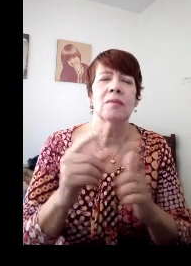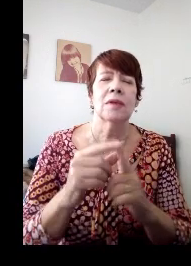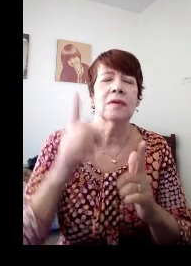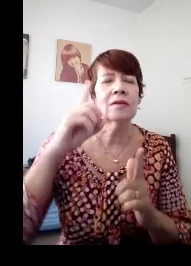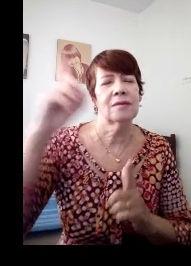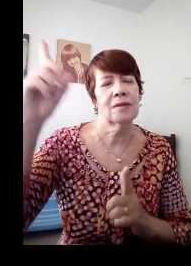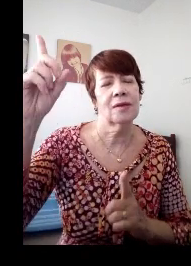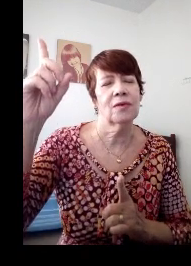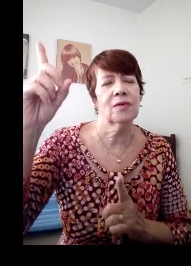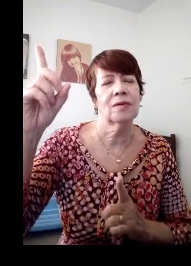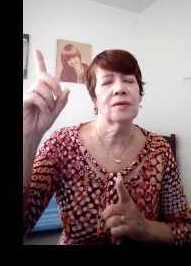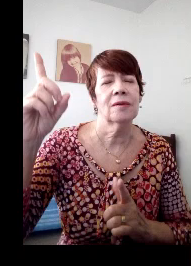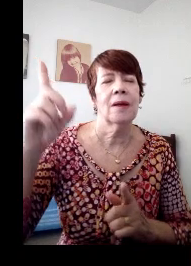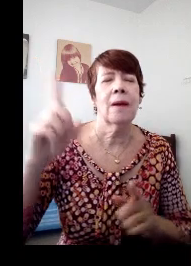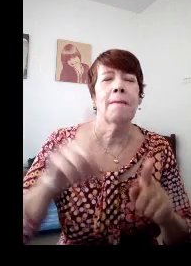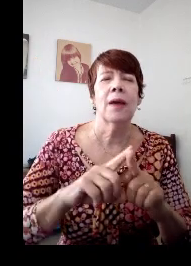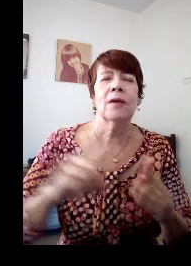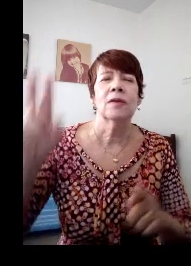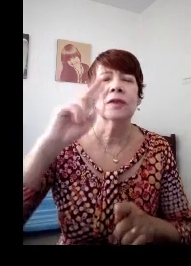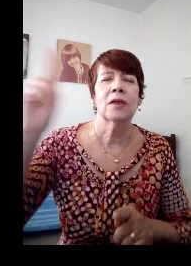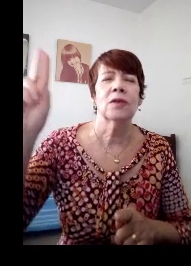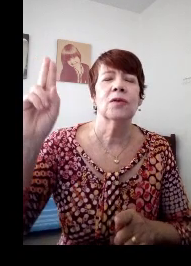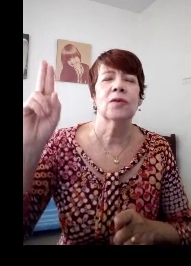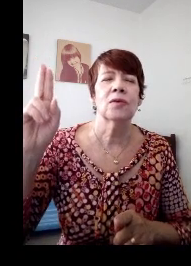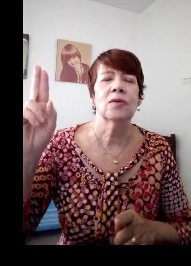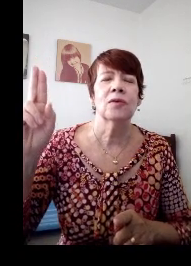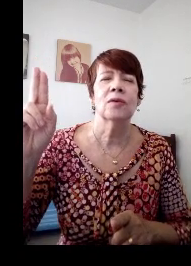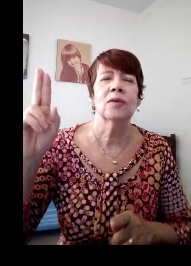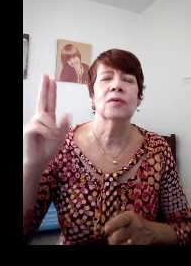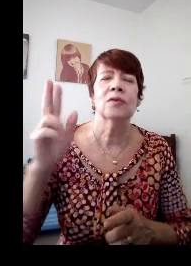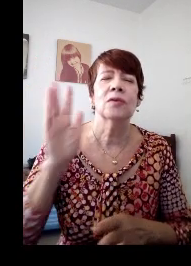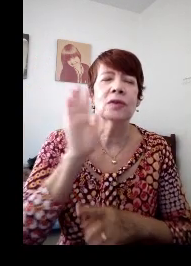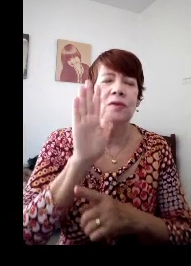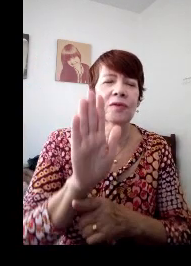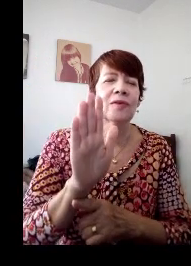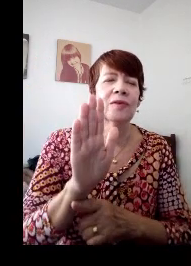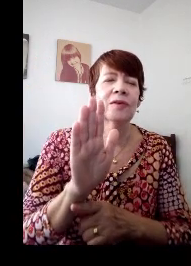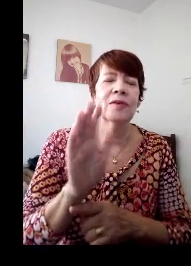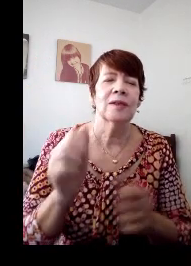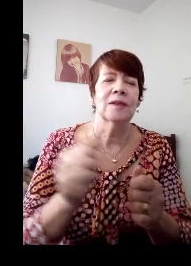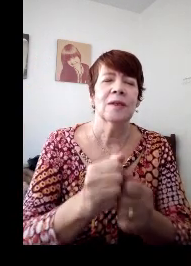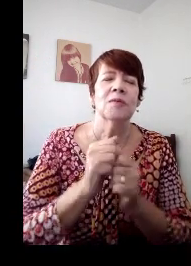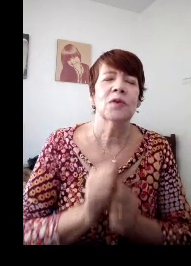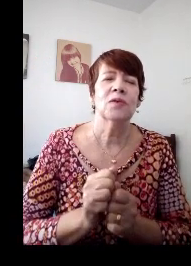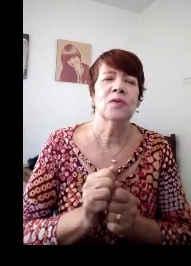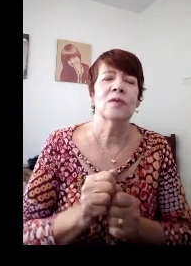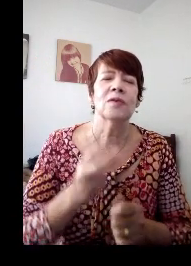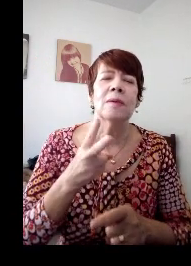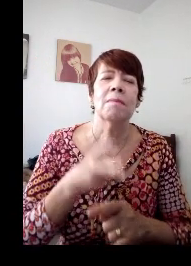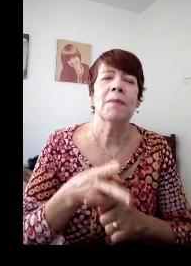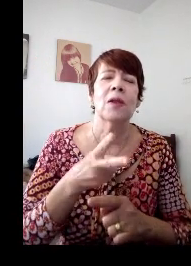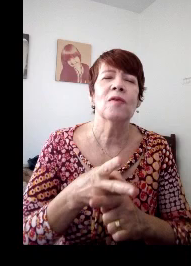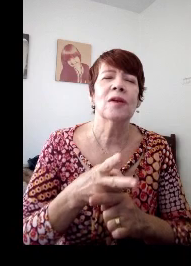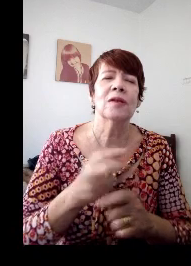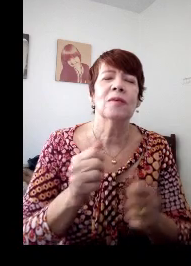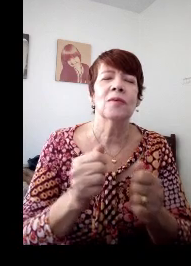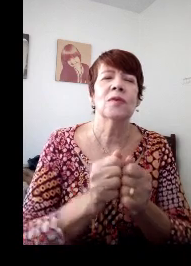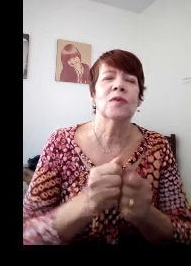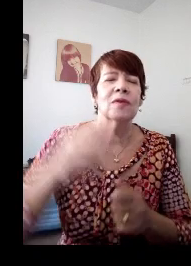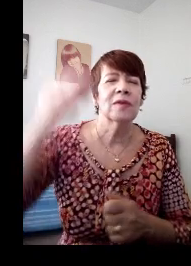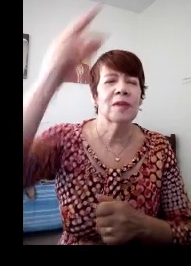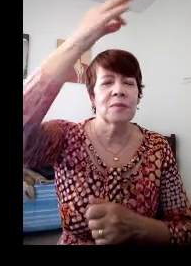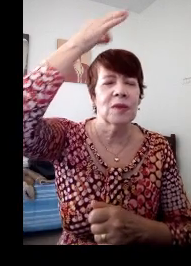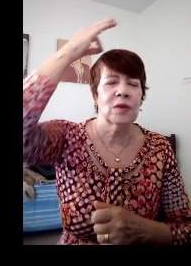essa possibilidade, ó Deus, dessa aproximação. Nós estamos juntos, ó Deus, juntos